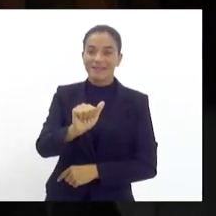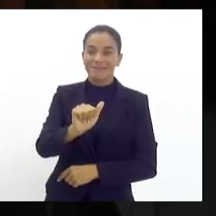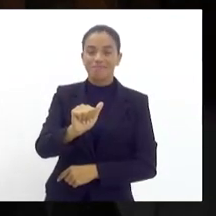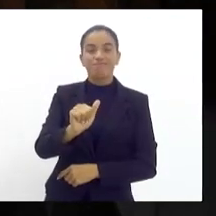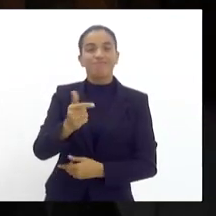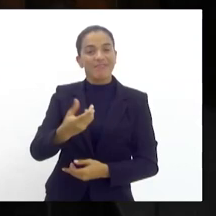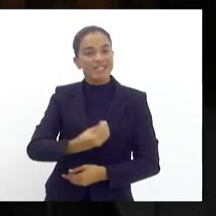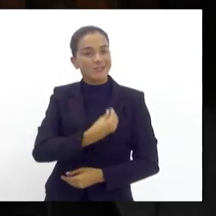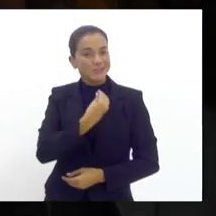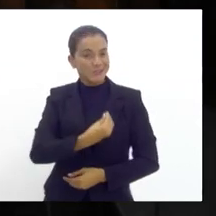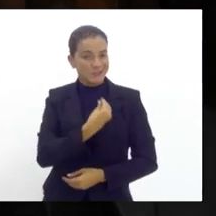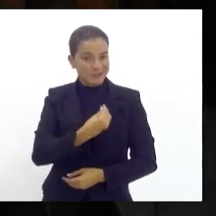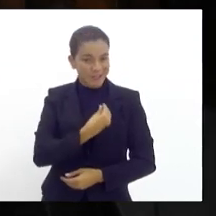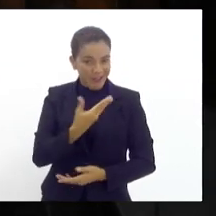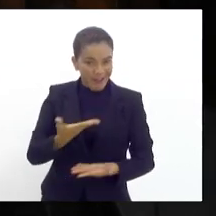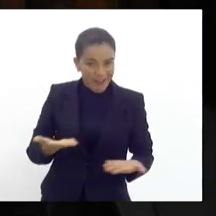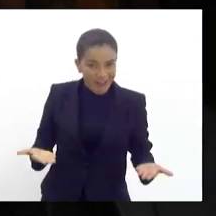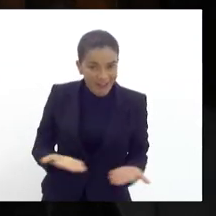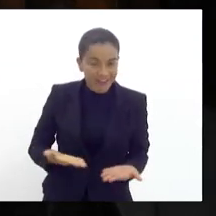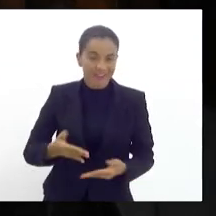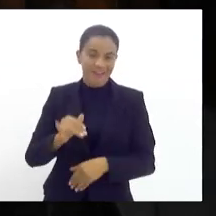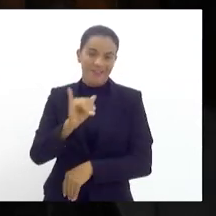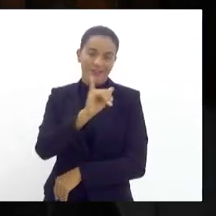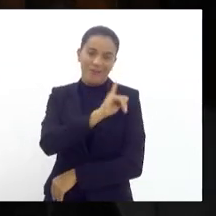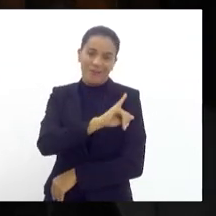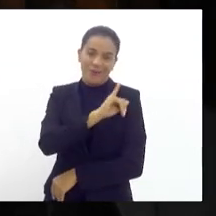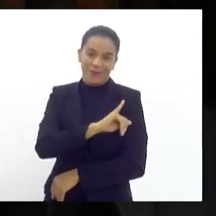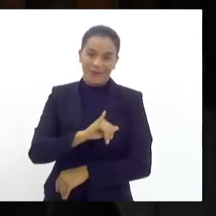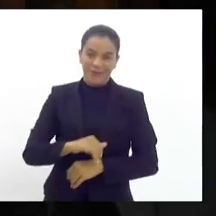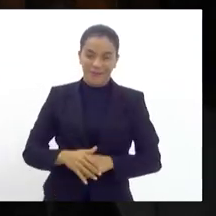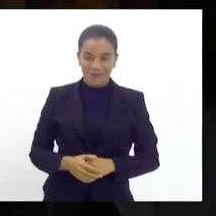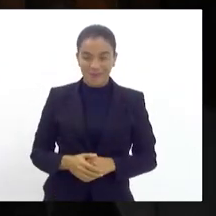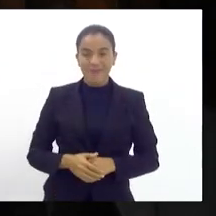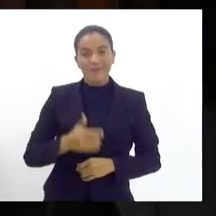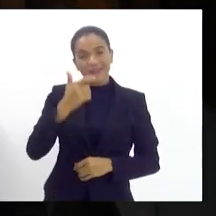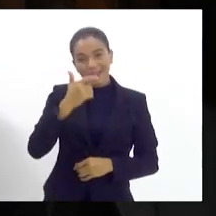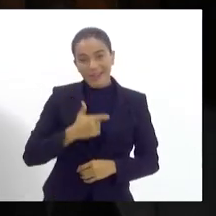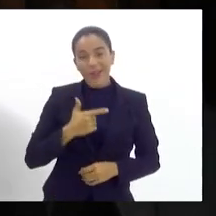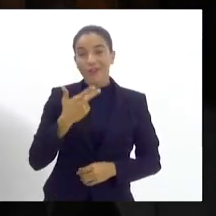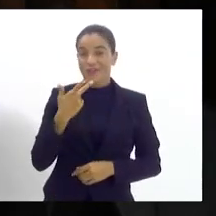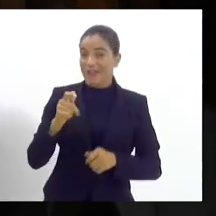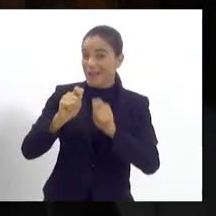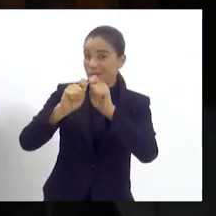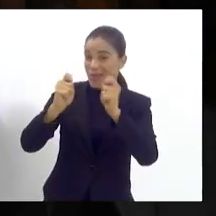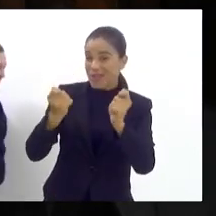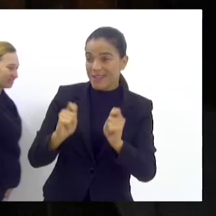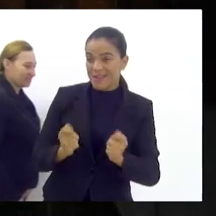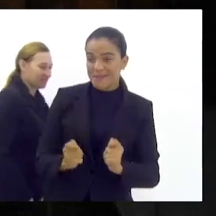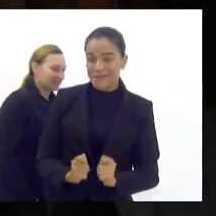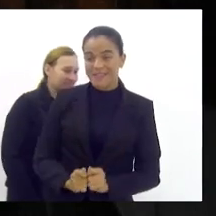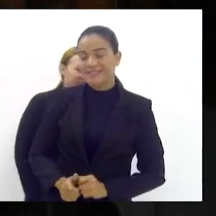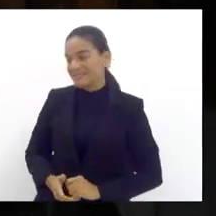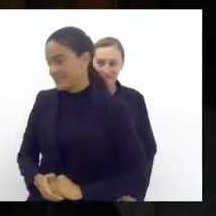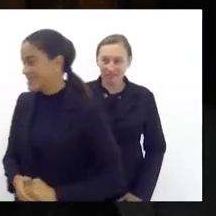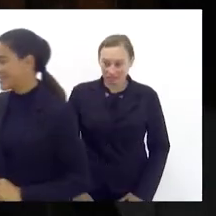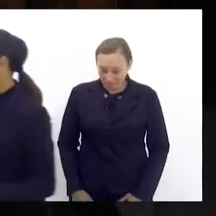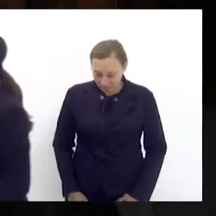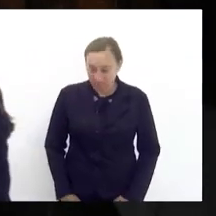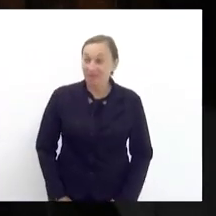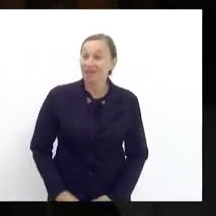estar aqui no Rio de Janeiro e eu tô falando a imagem porque